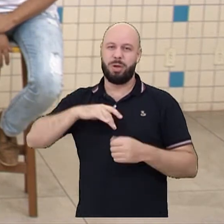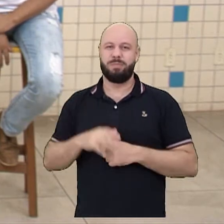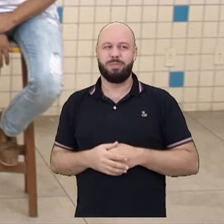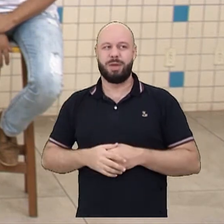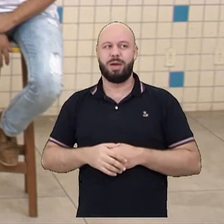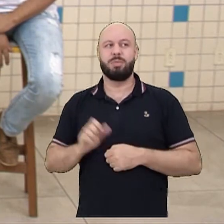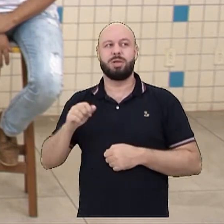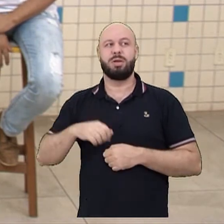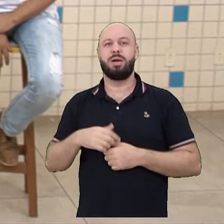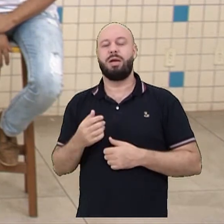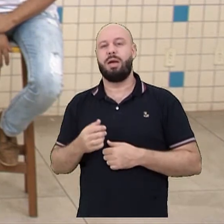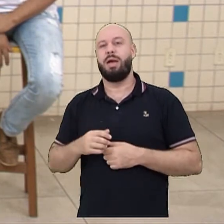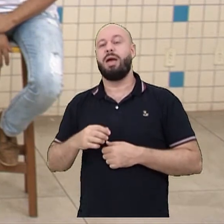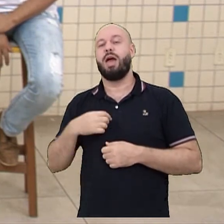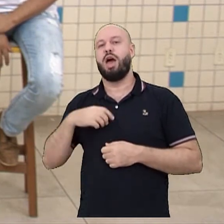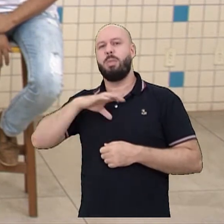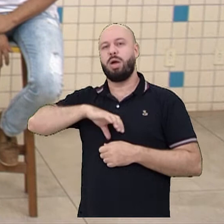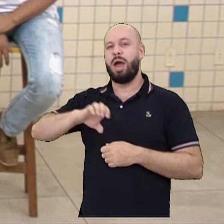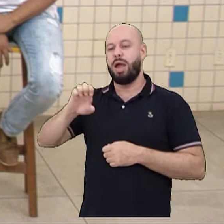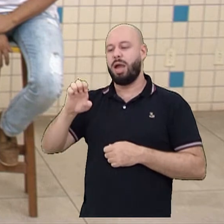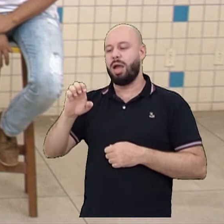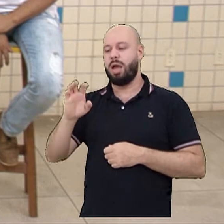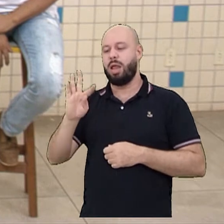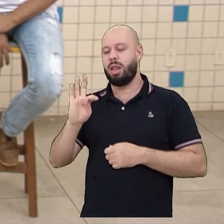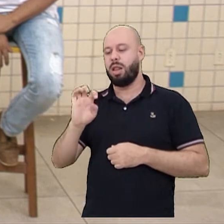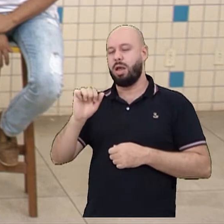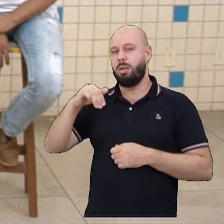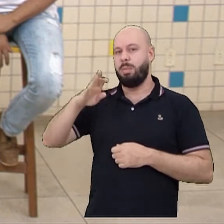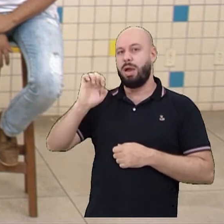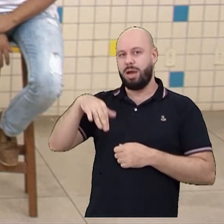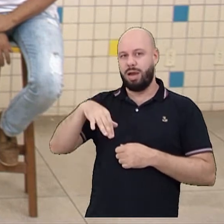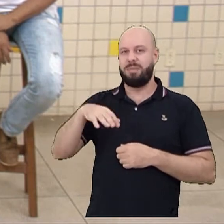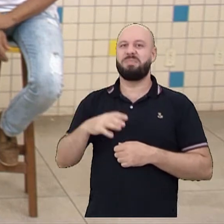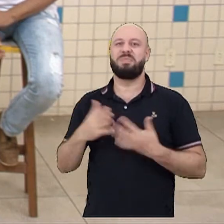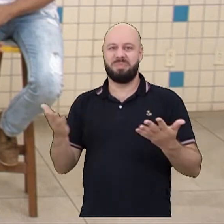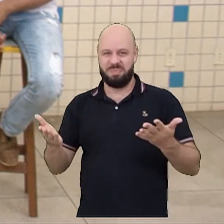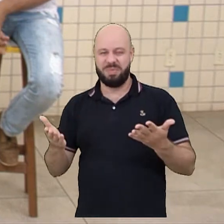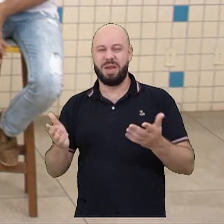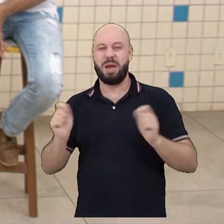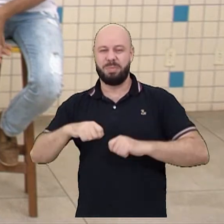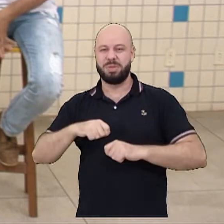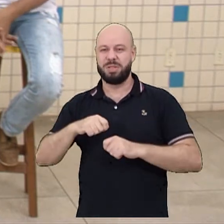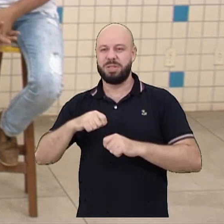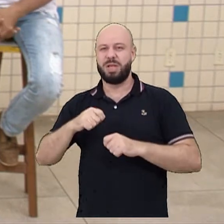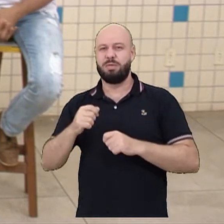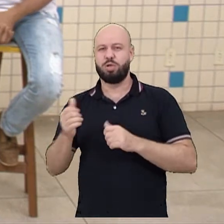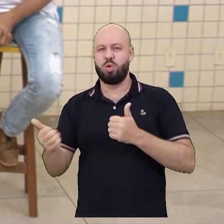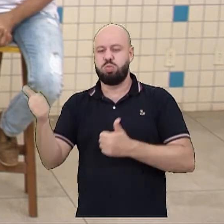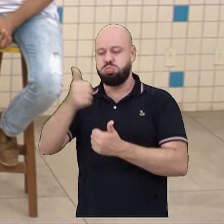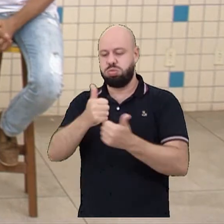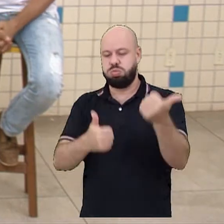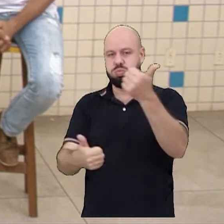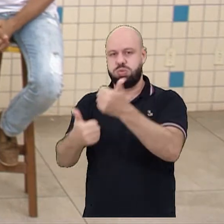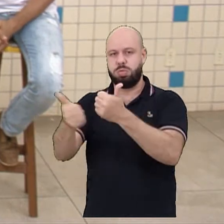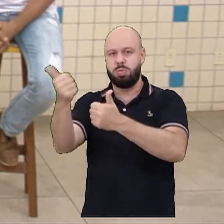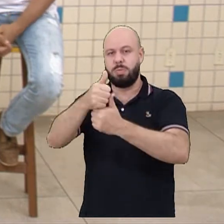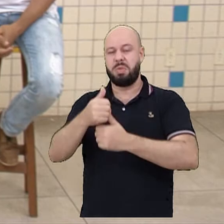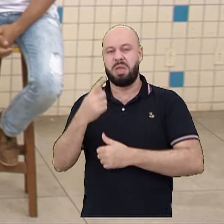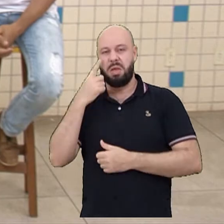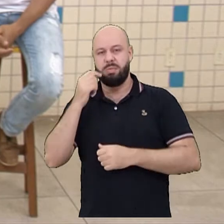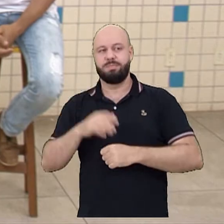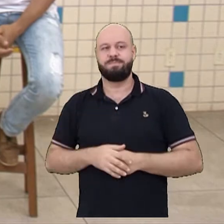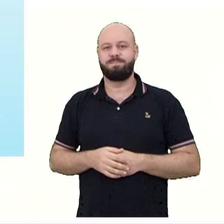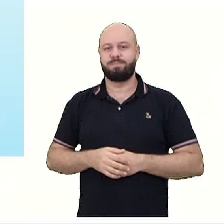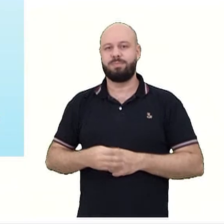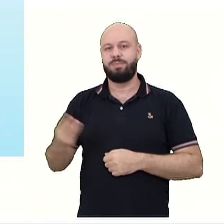substituir pelo e também, mas também e também, né? Então eu posso fazer essa substituição. Interessante. E